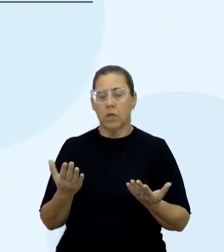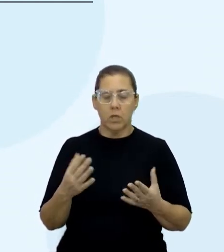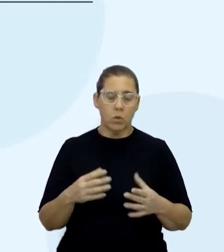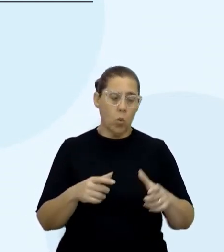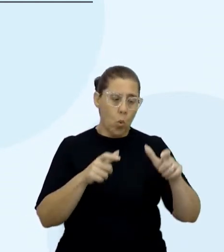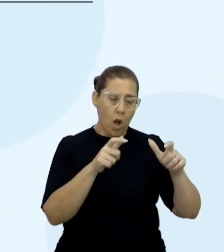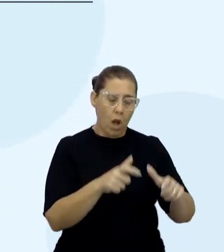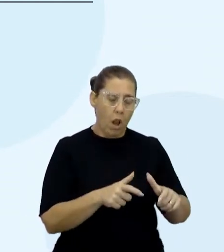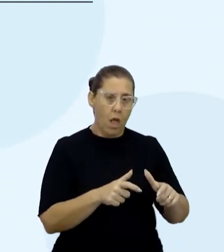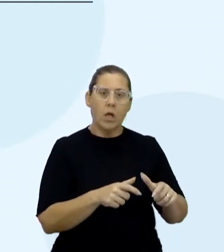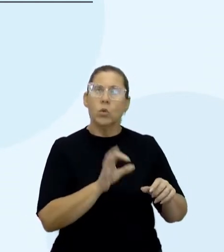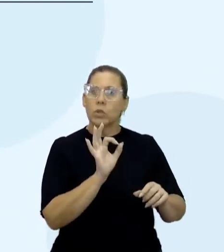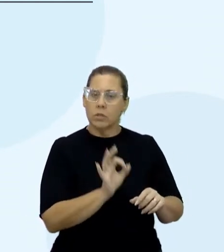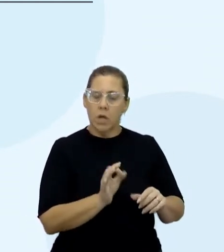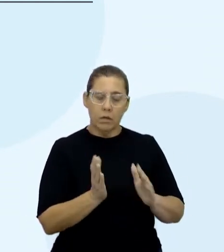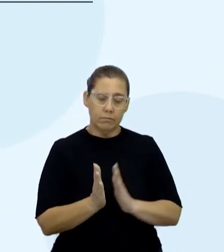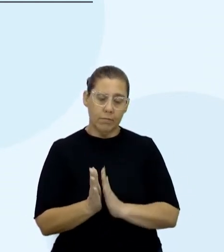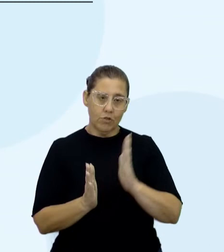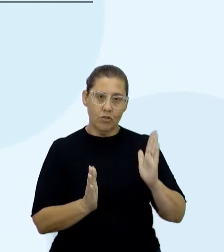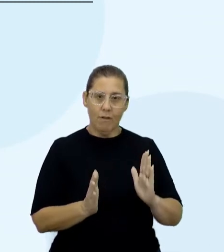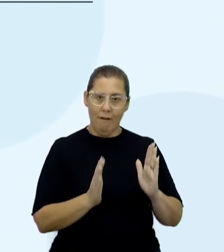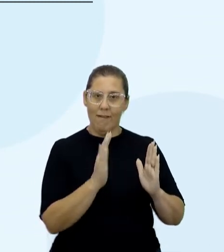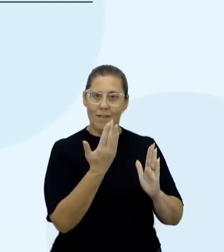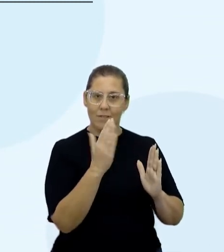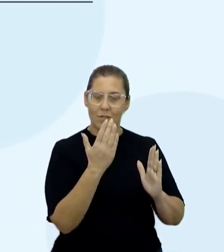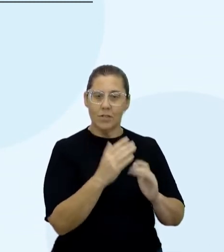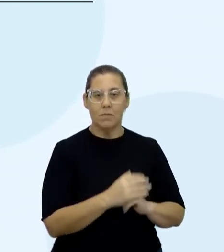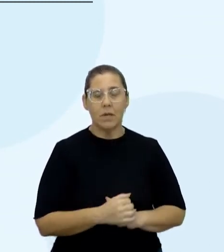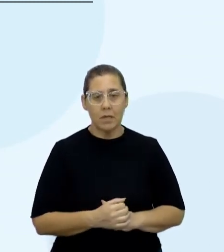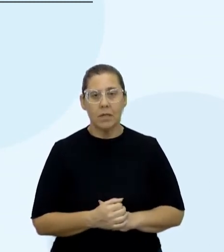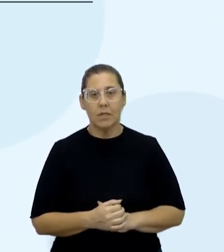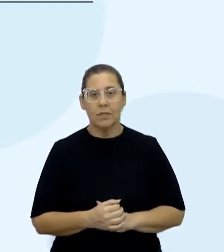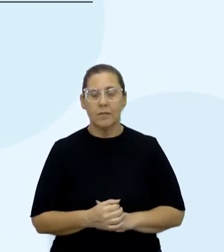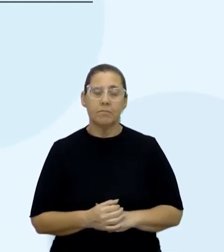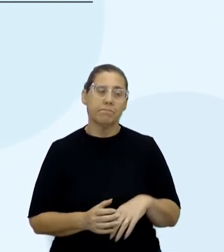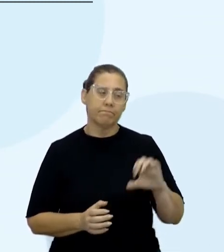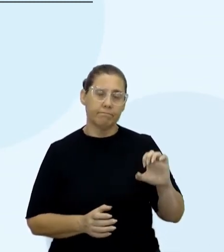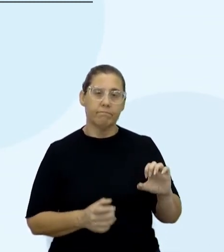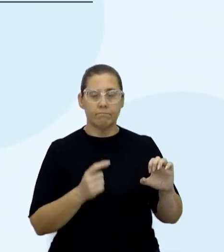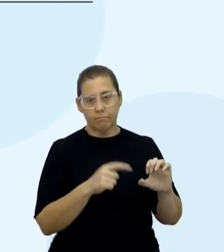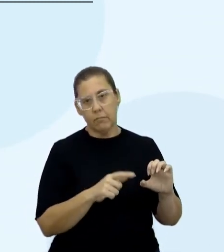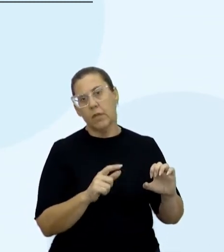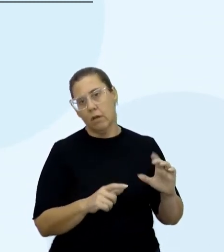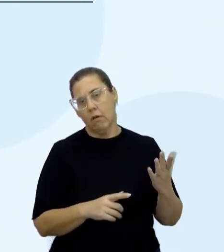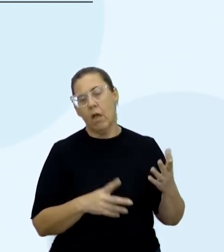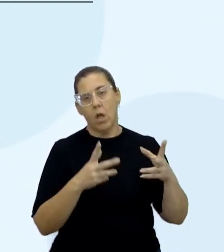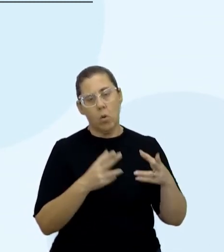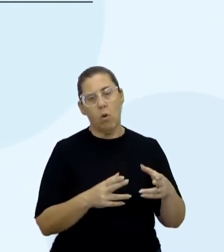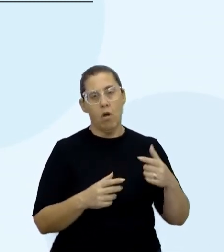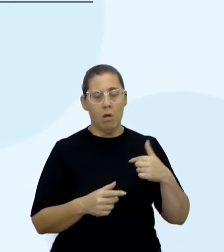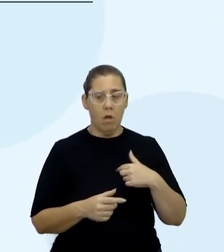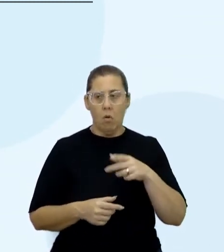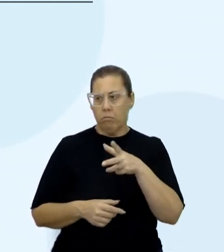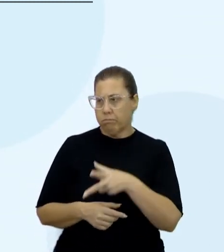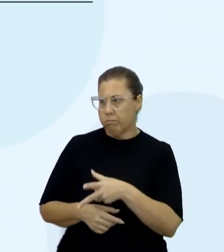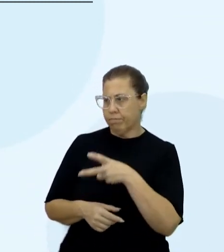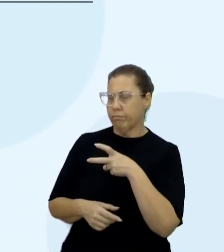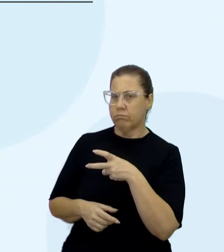lado real, está do lado de cá do espelho, no nosso caso, o nosso lado esquerdo, que é o mesmo lado que eu